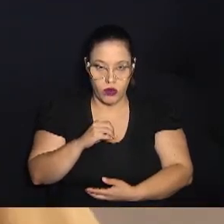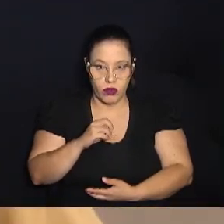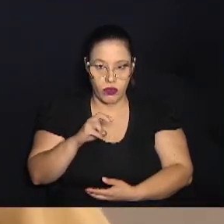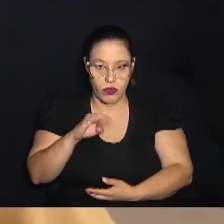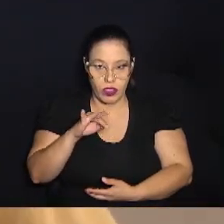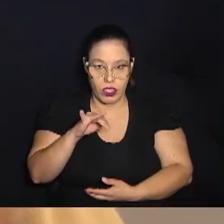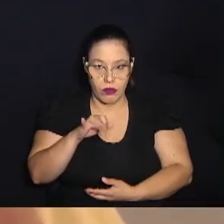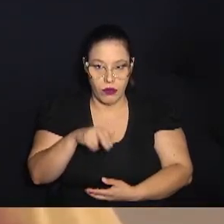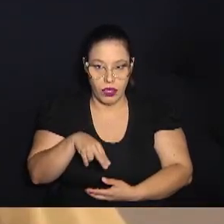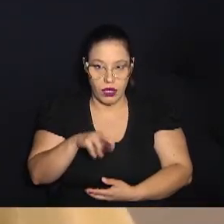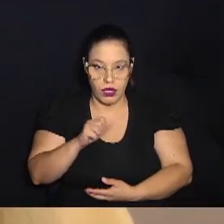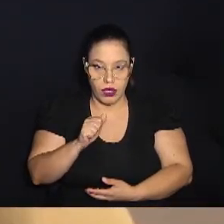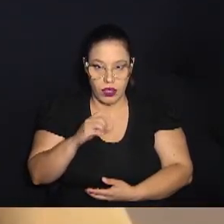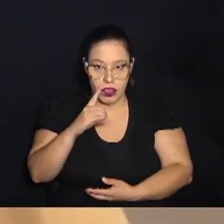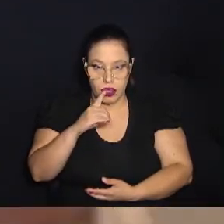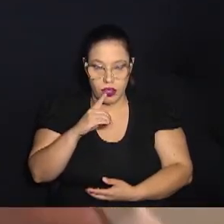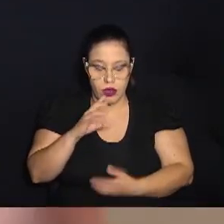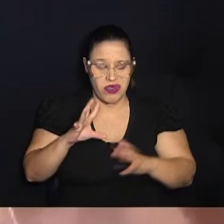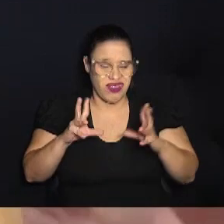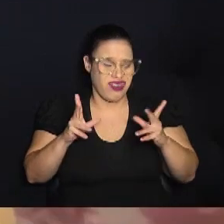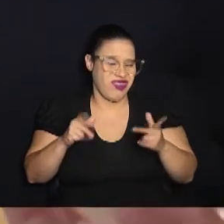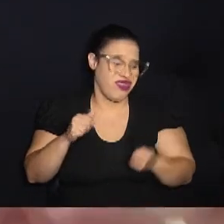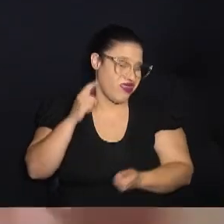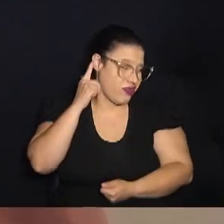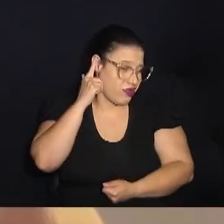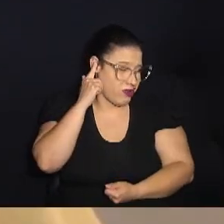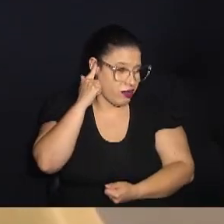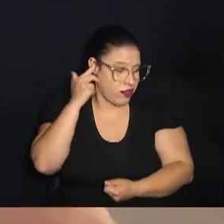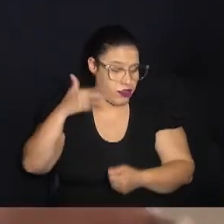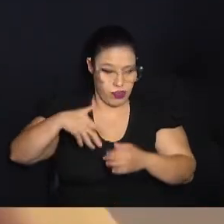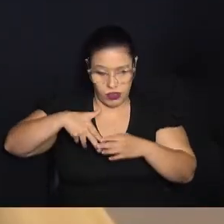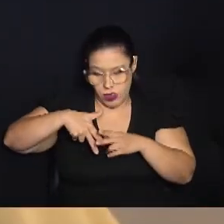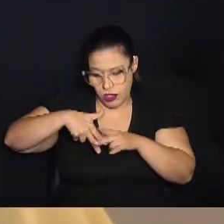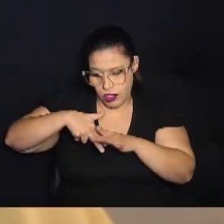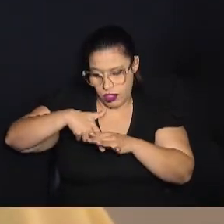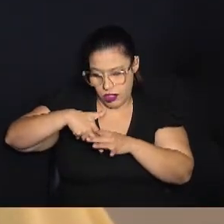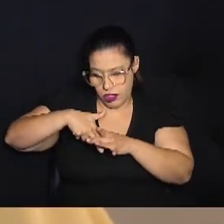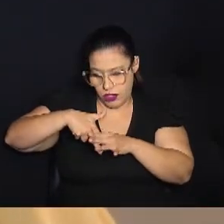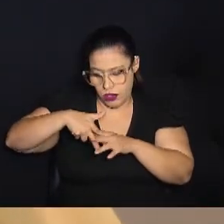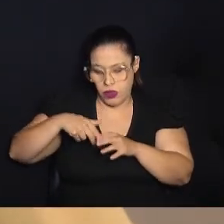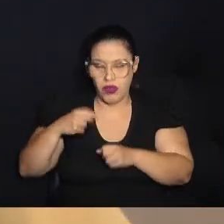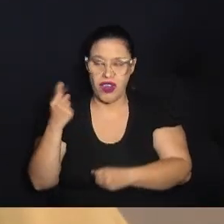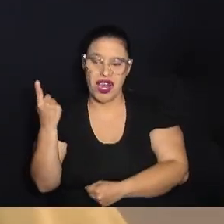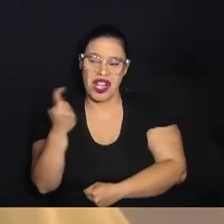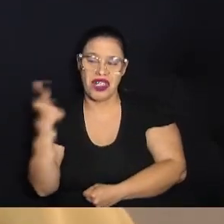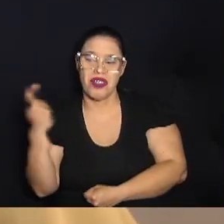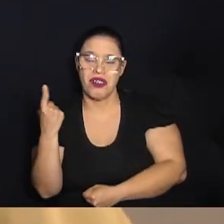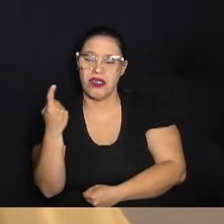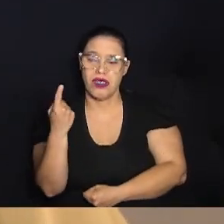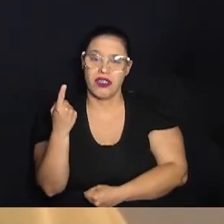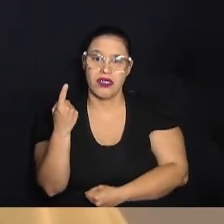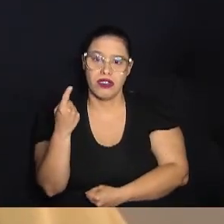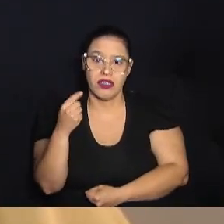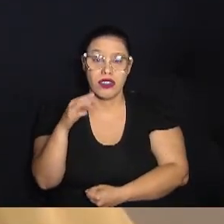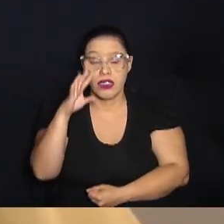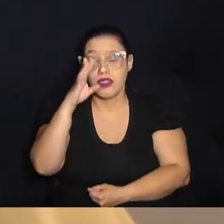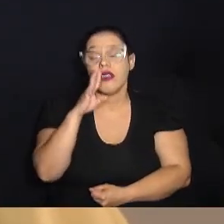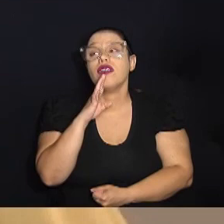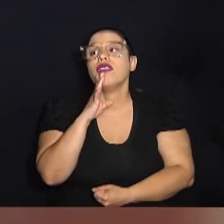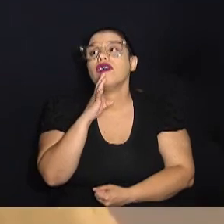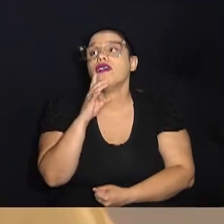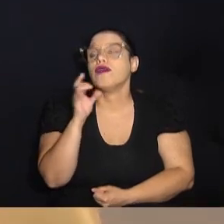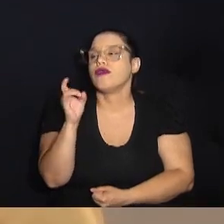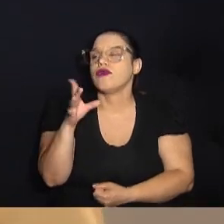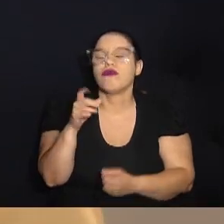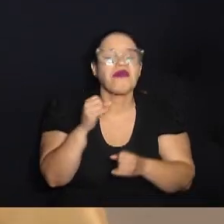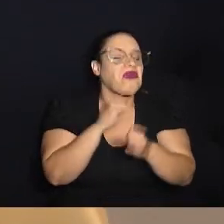só tenho medo de quando a gente generaliza demais, que o paciente vá sozinho numa farmácia e ache que tem conhecimento